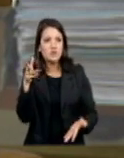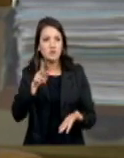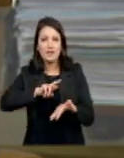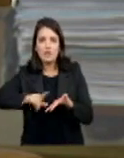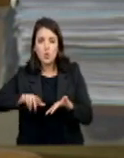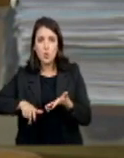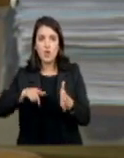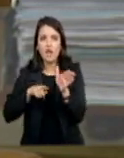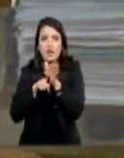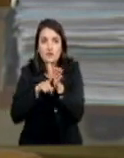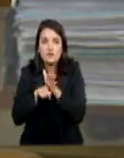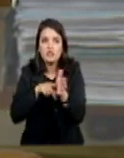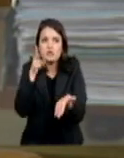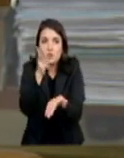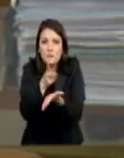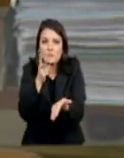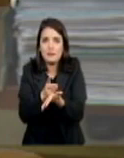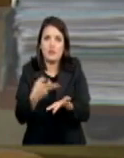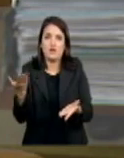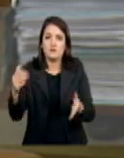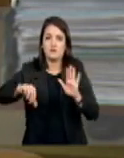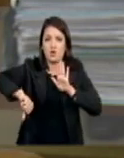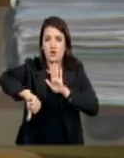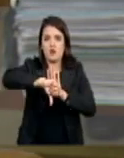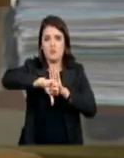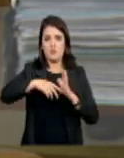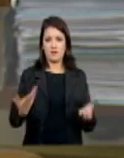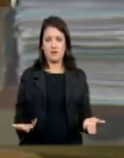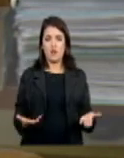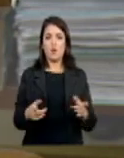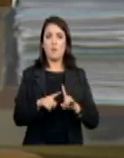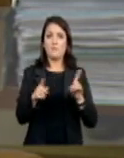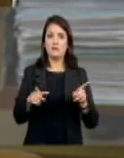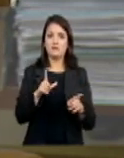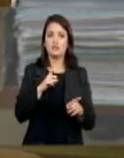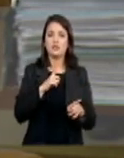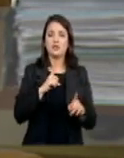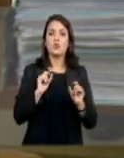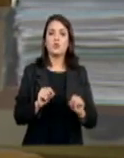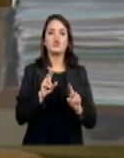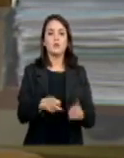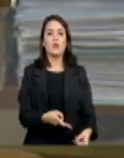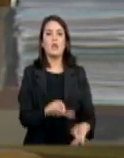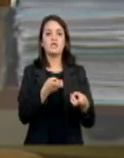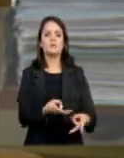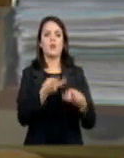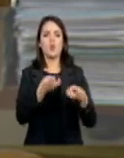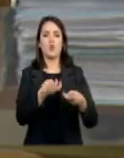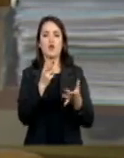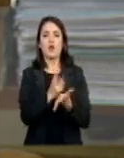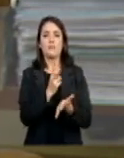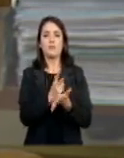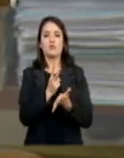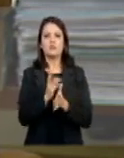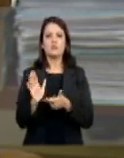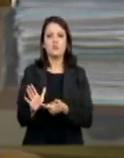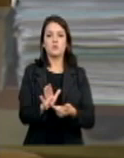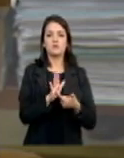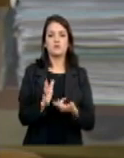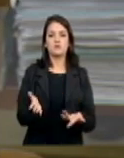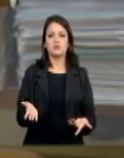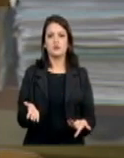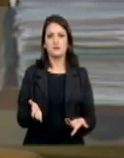ou randômicas de caráter exploratório também conhecidos como diligências